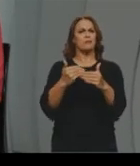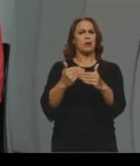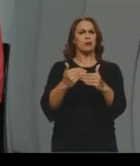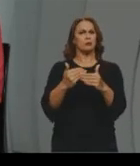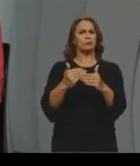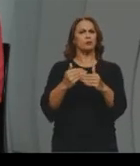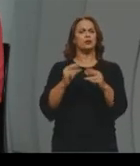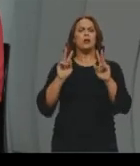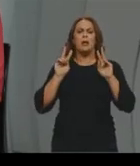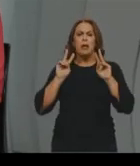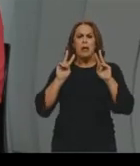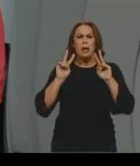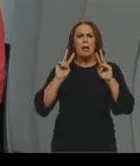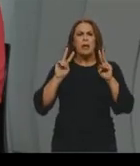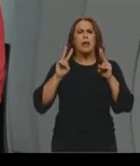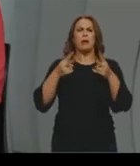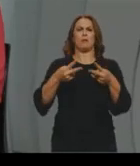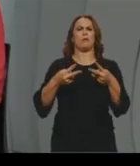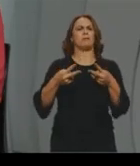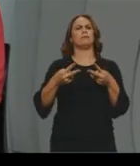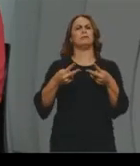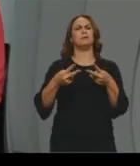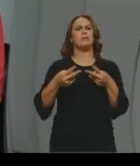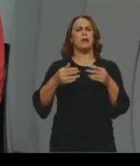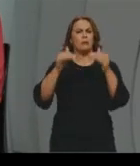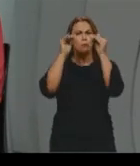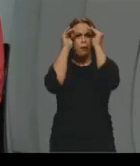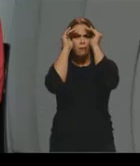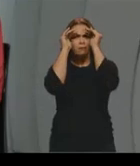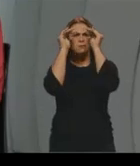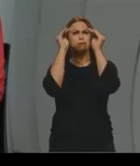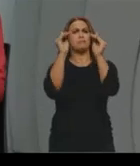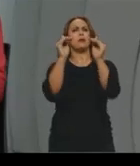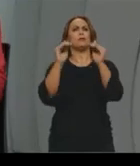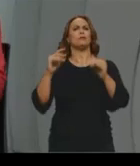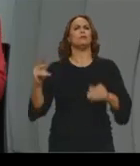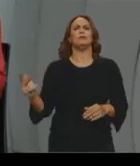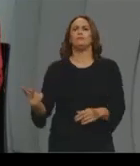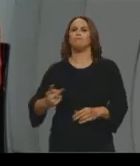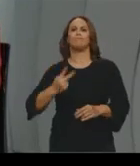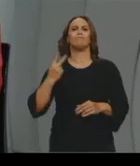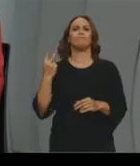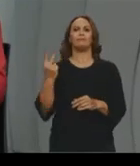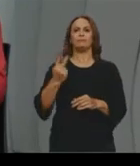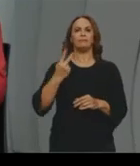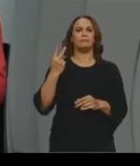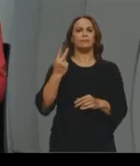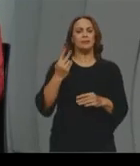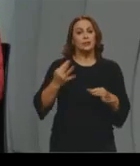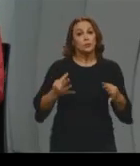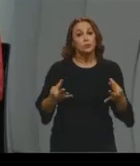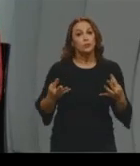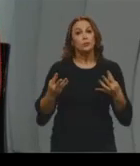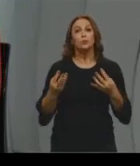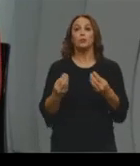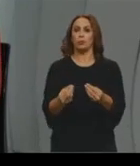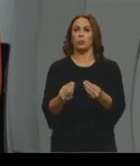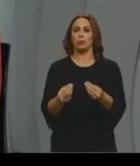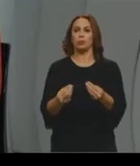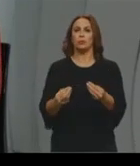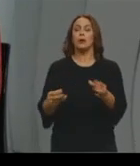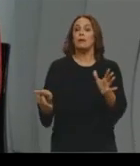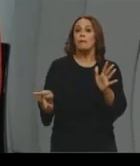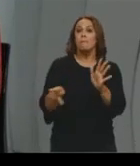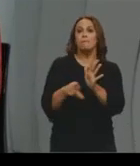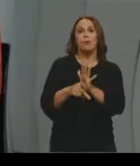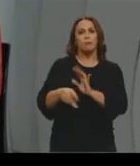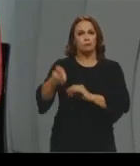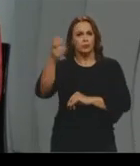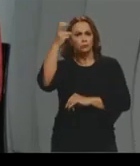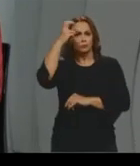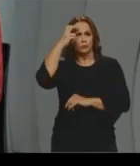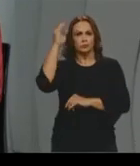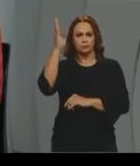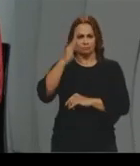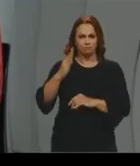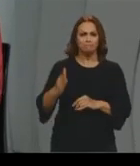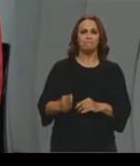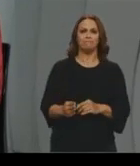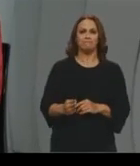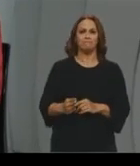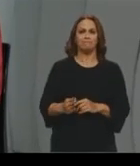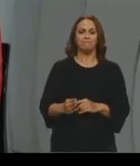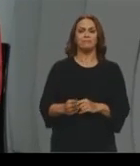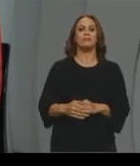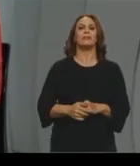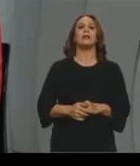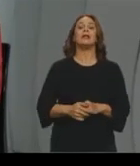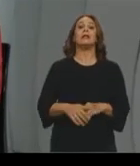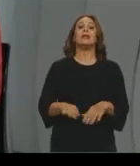de respeito, né? E de valorização de tudo que compõe a cultura brasileira. E na aula passada,